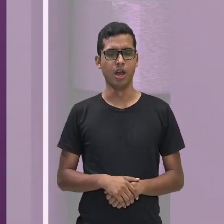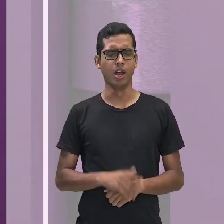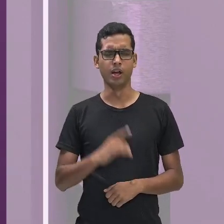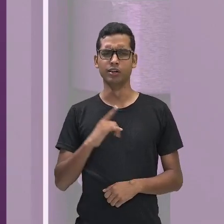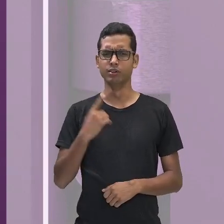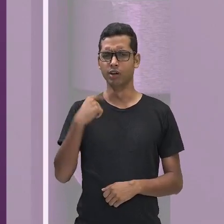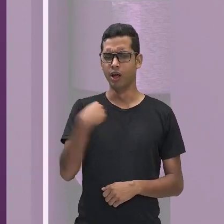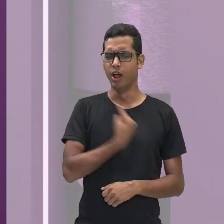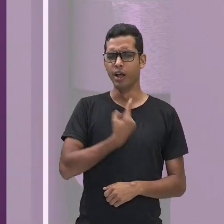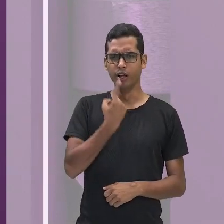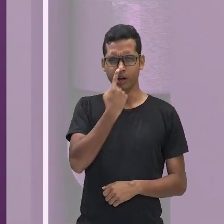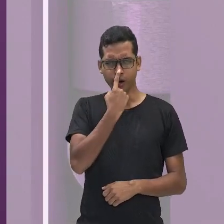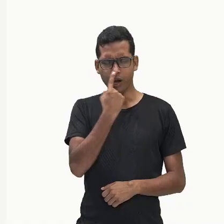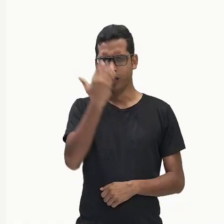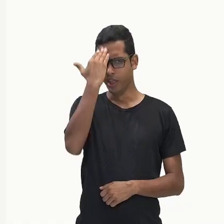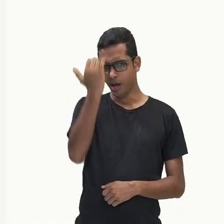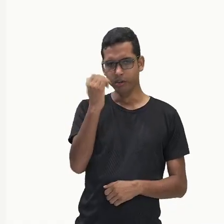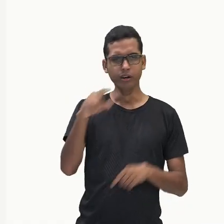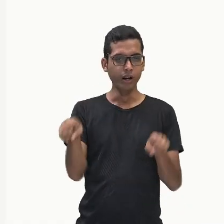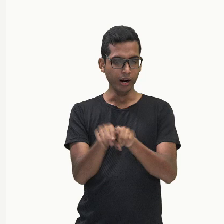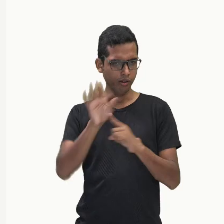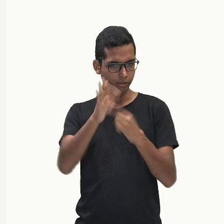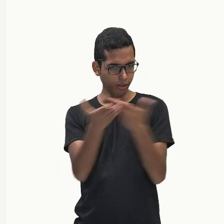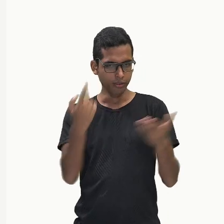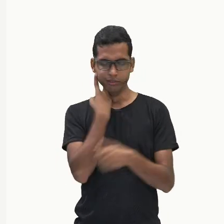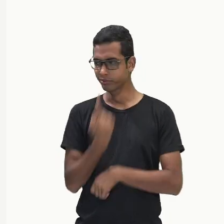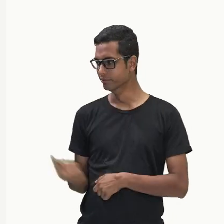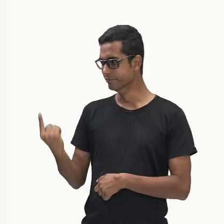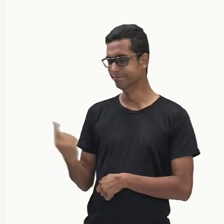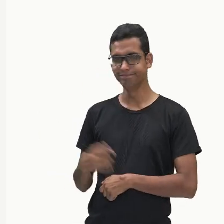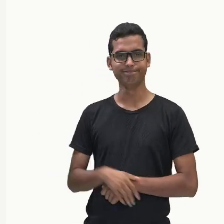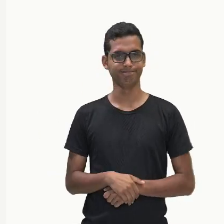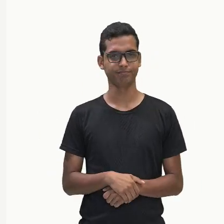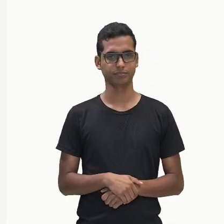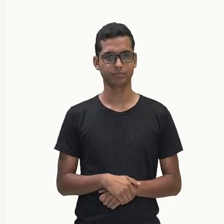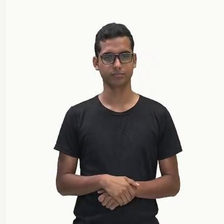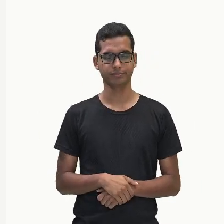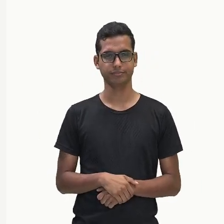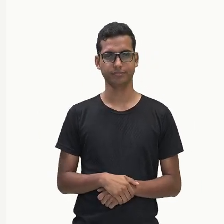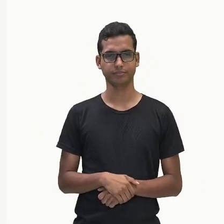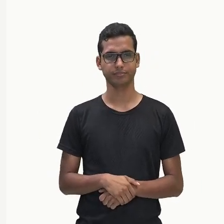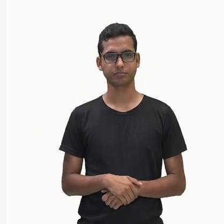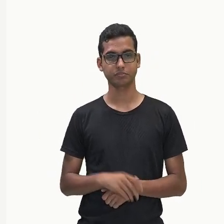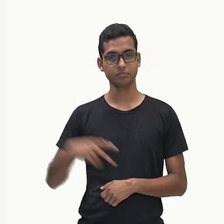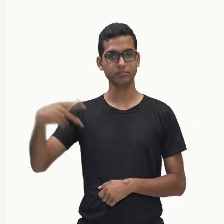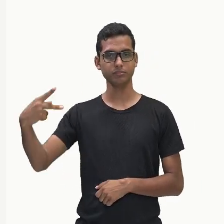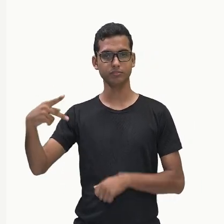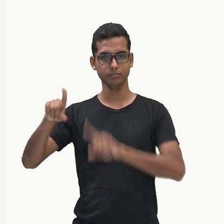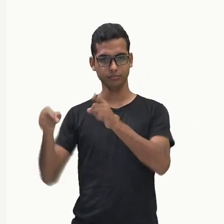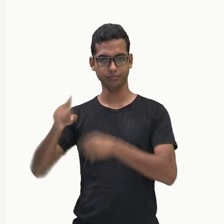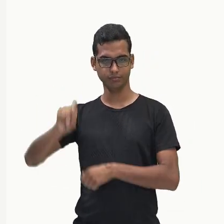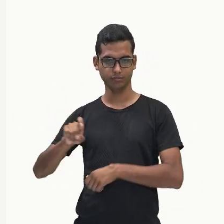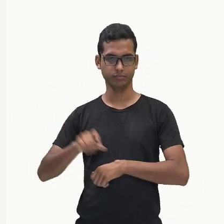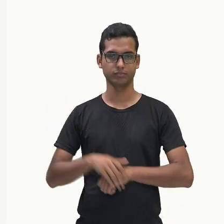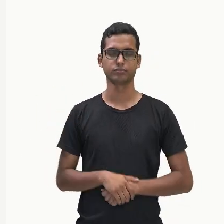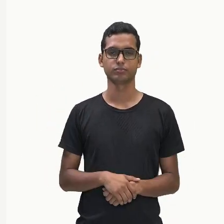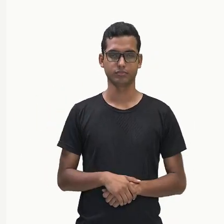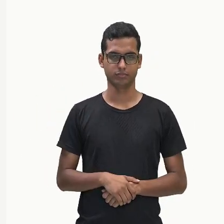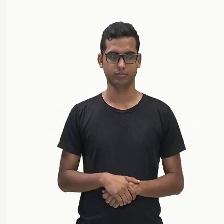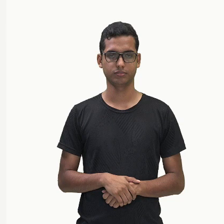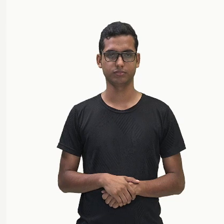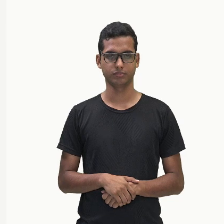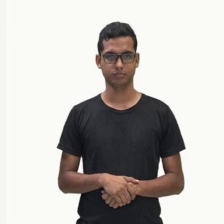gente, que é o caso que eu vou te apresentar agora. Olha só. Essa mesma função aí, p de x, ela